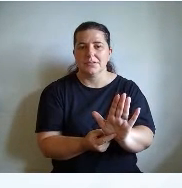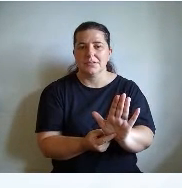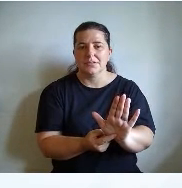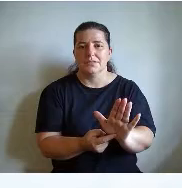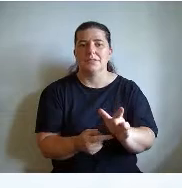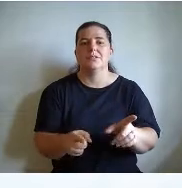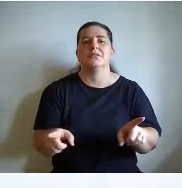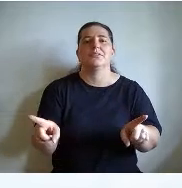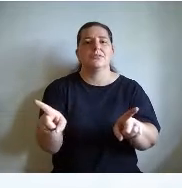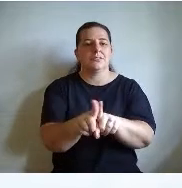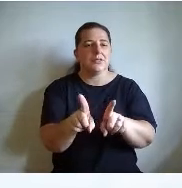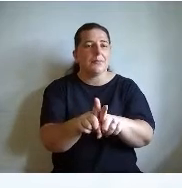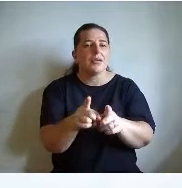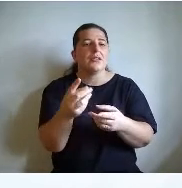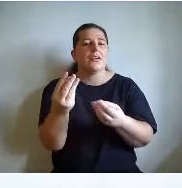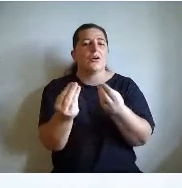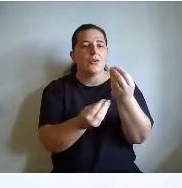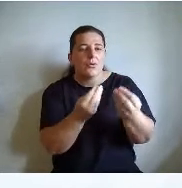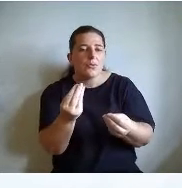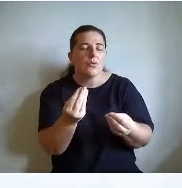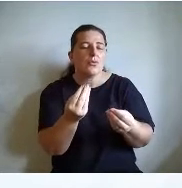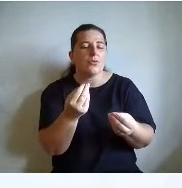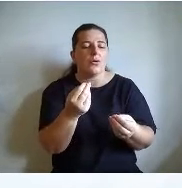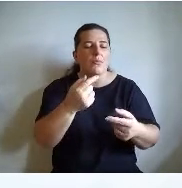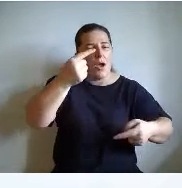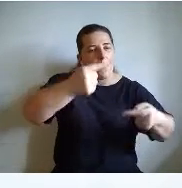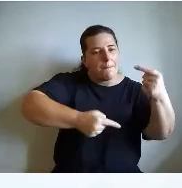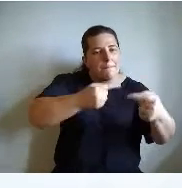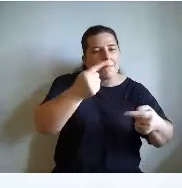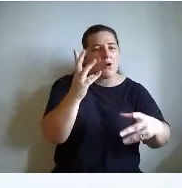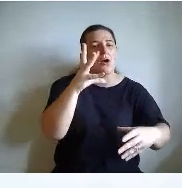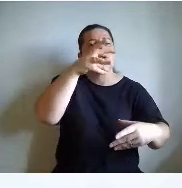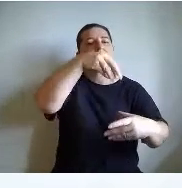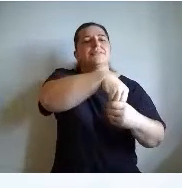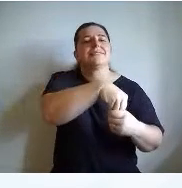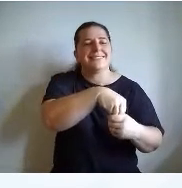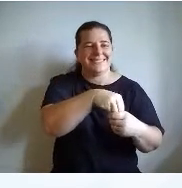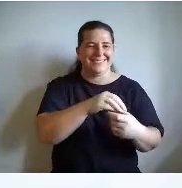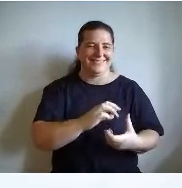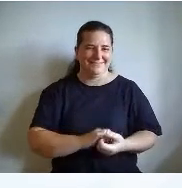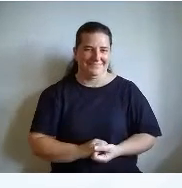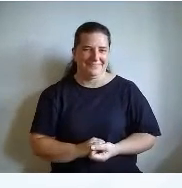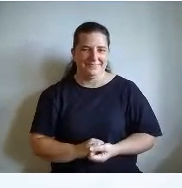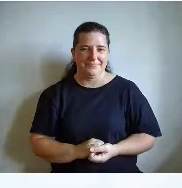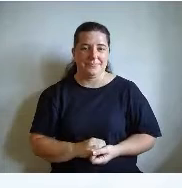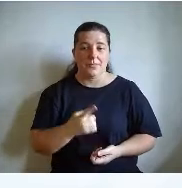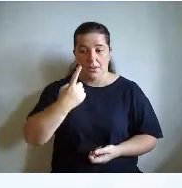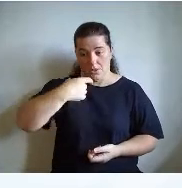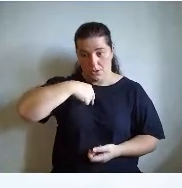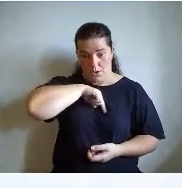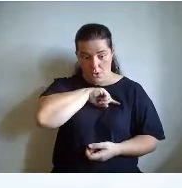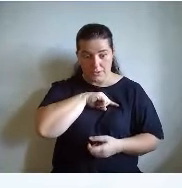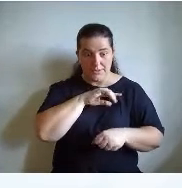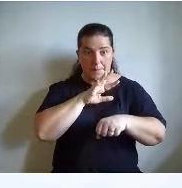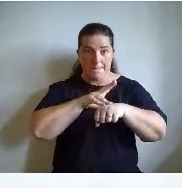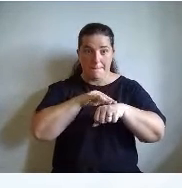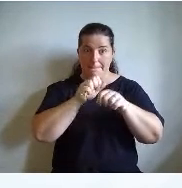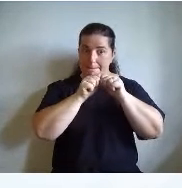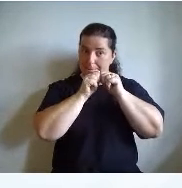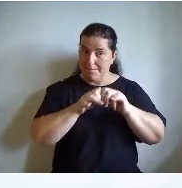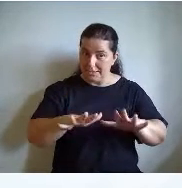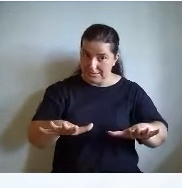E para a composição política do Brasil, né? Olha, nós temos uma pandemia,